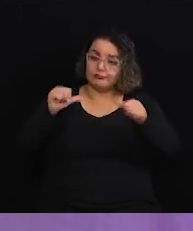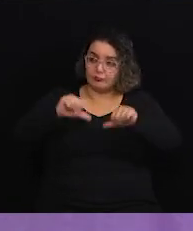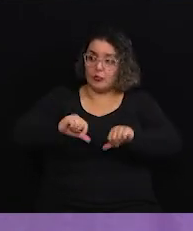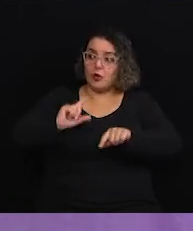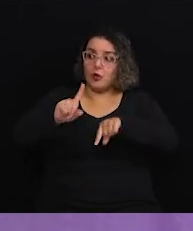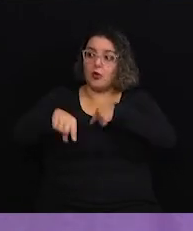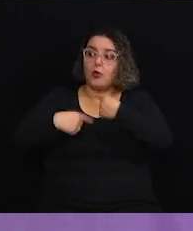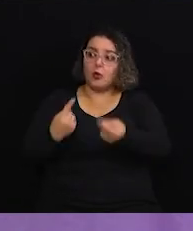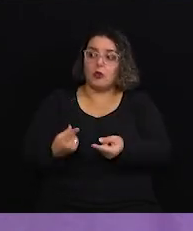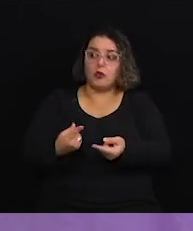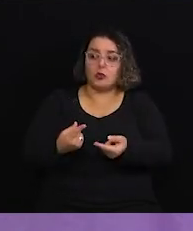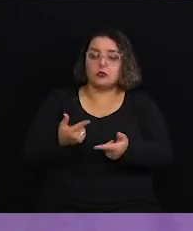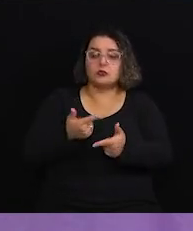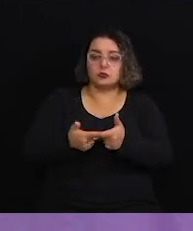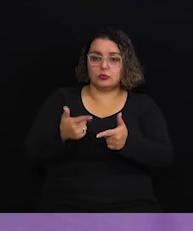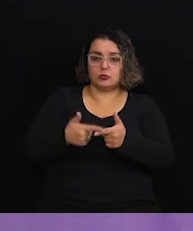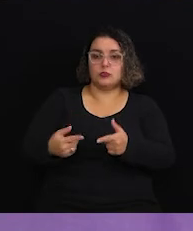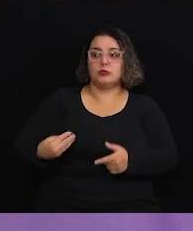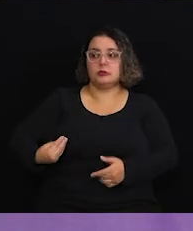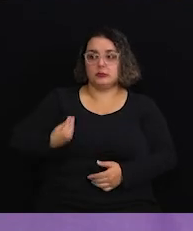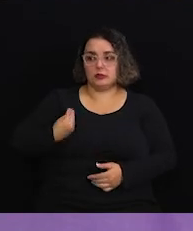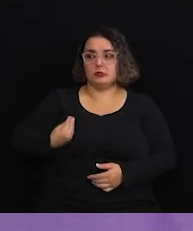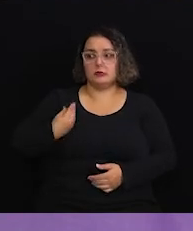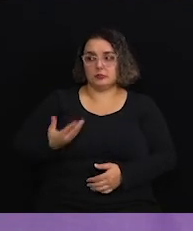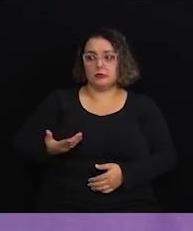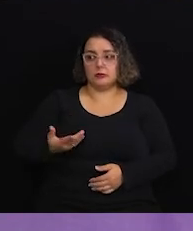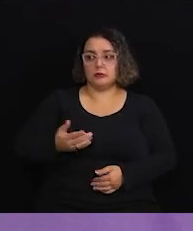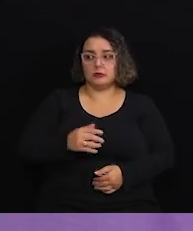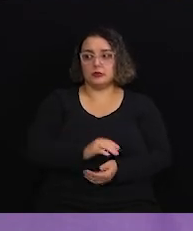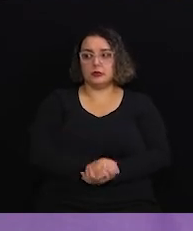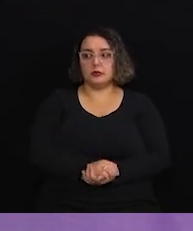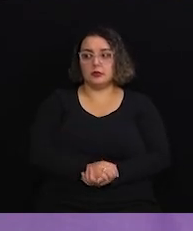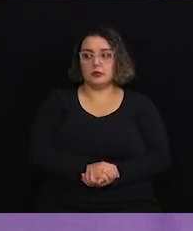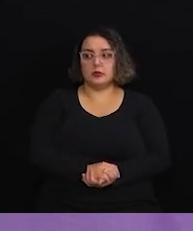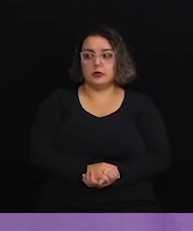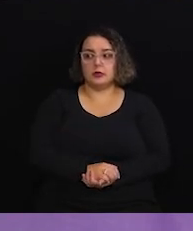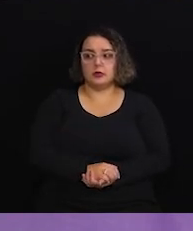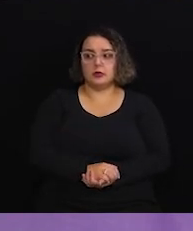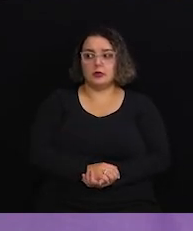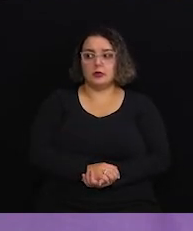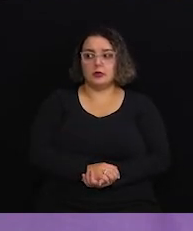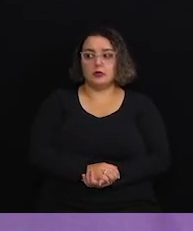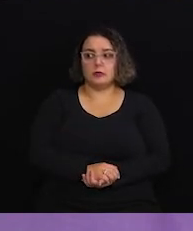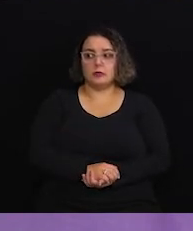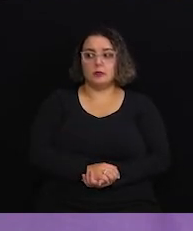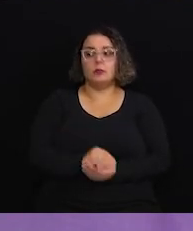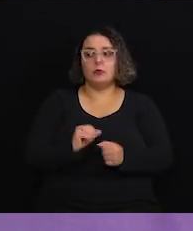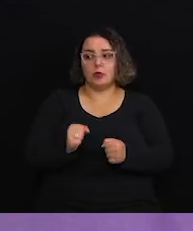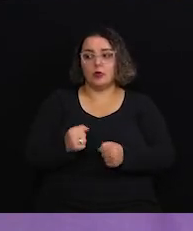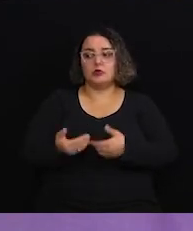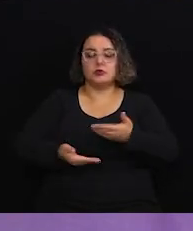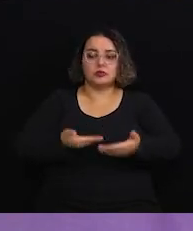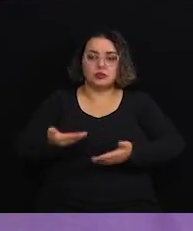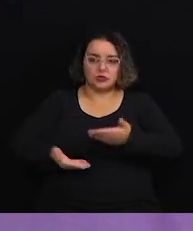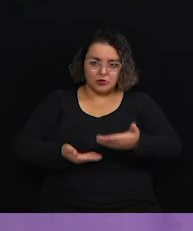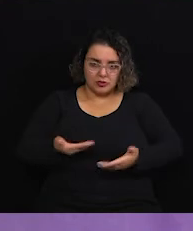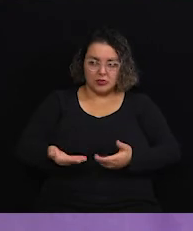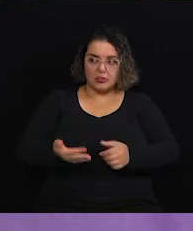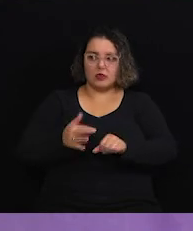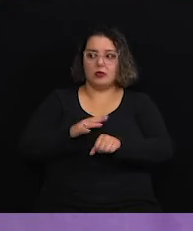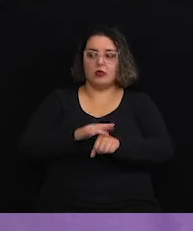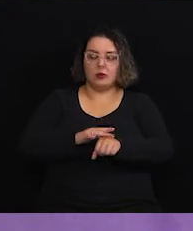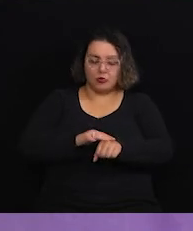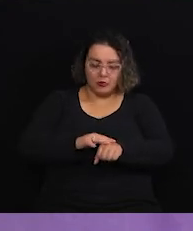prejudicar outros problemas na vida dela, né? Pode até, às vezes, não conseguir tratar endometriose, mas pode estar prejudicando